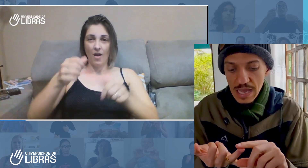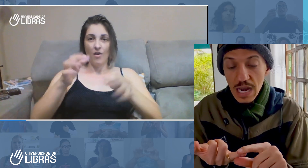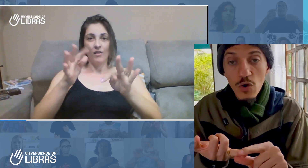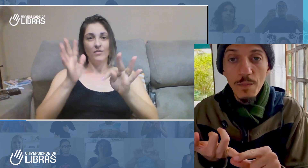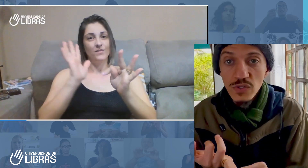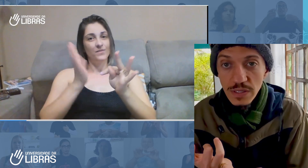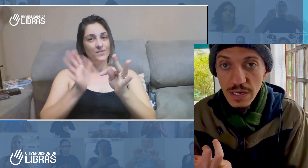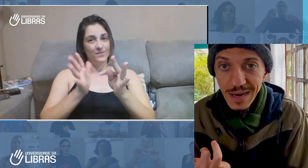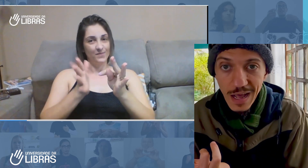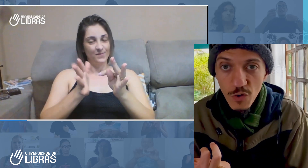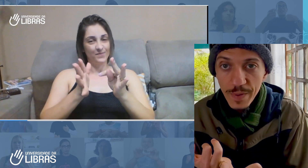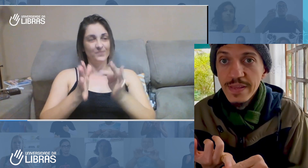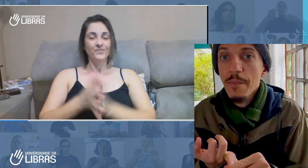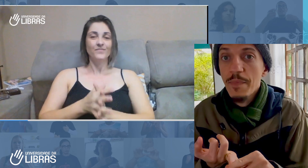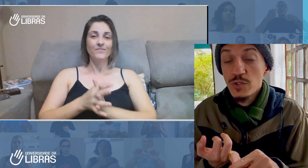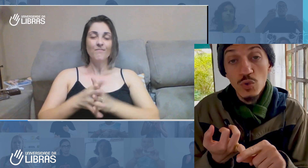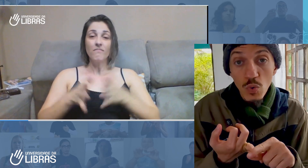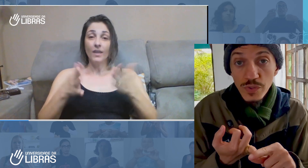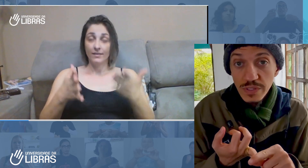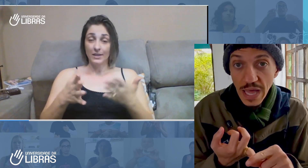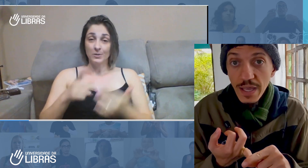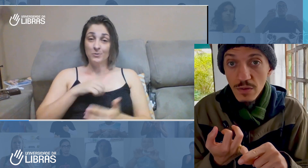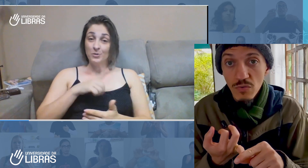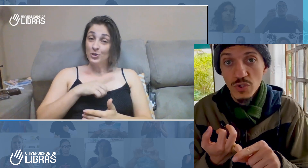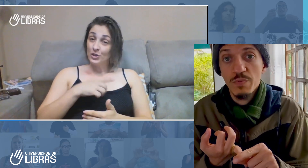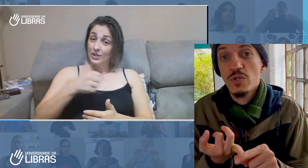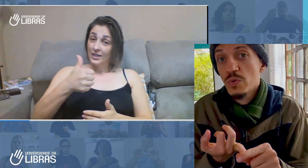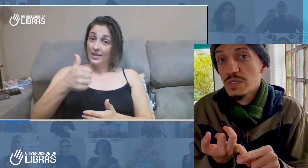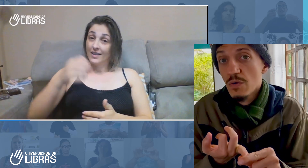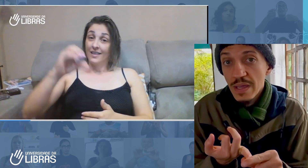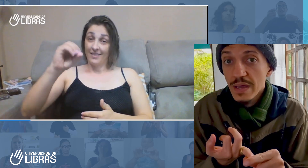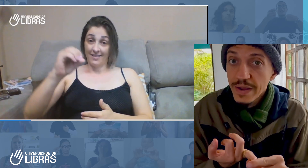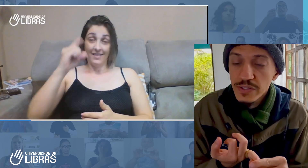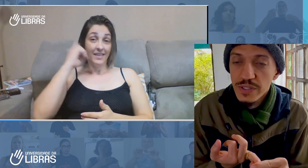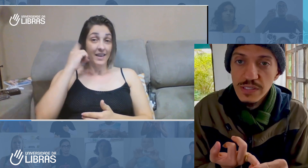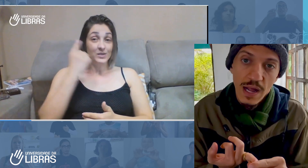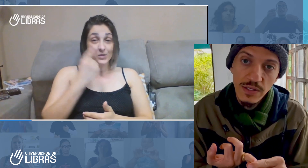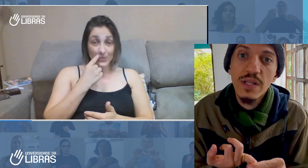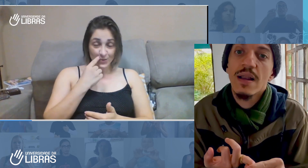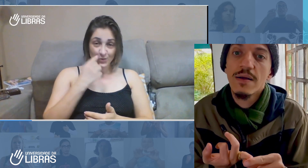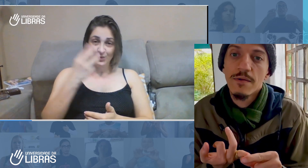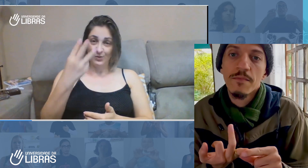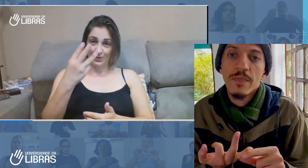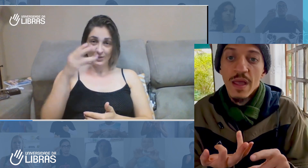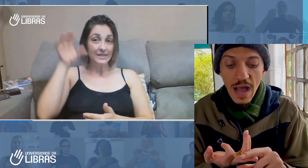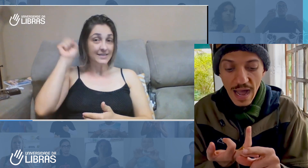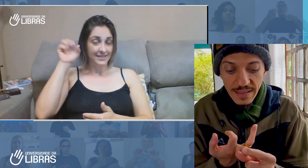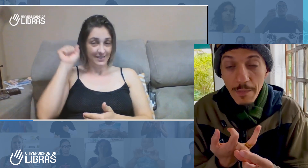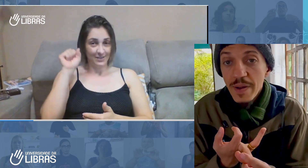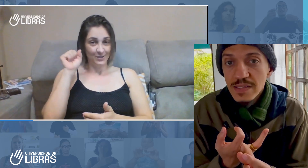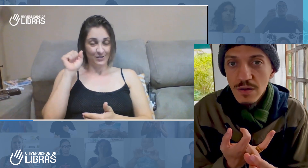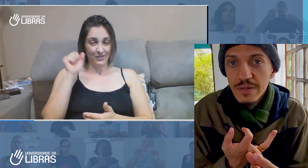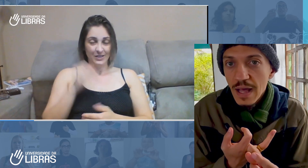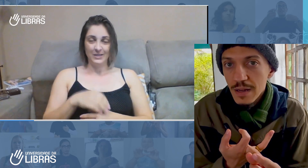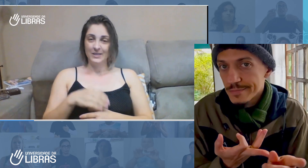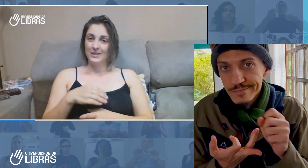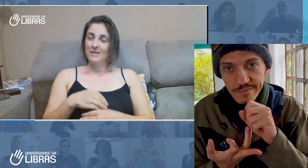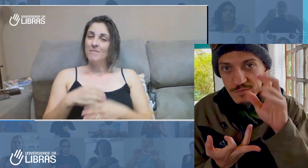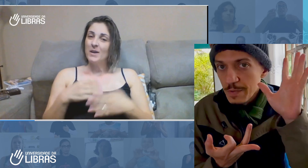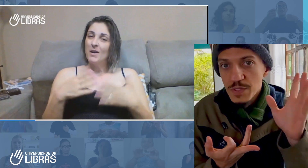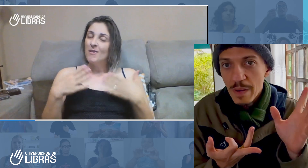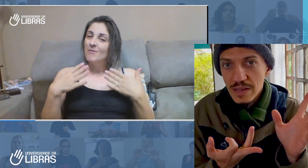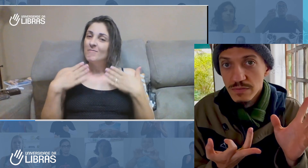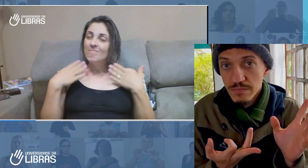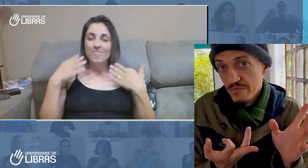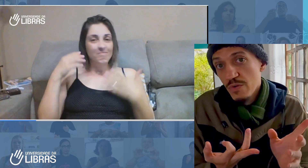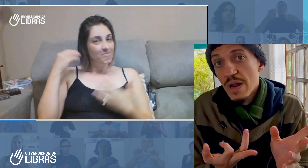profissionais, ela começou a trabalhar como intérprete de um curso técnico de uma instituição bem grande da cidade dela. A depressão dela foi